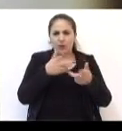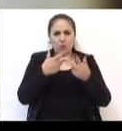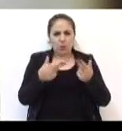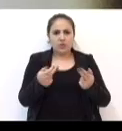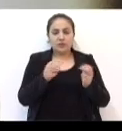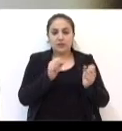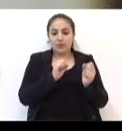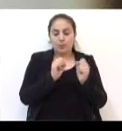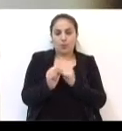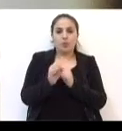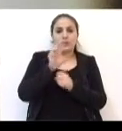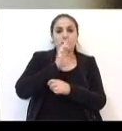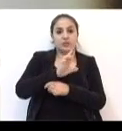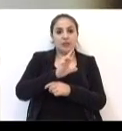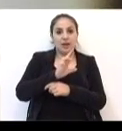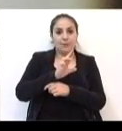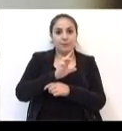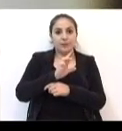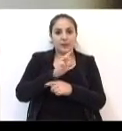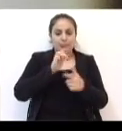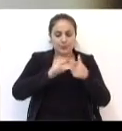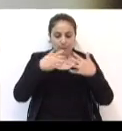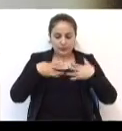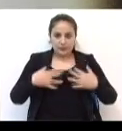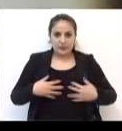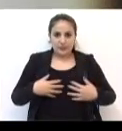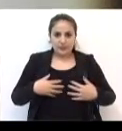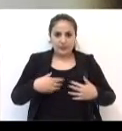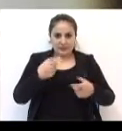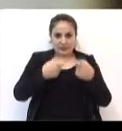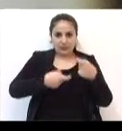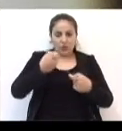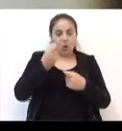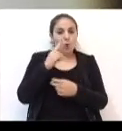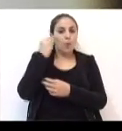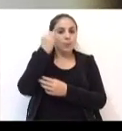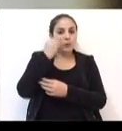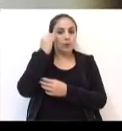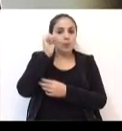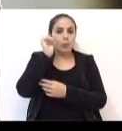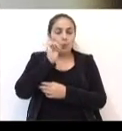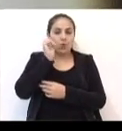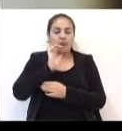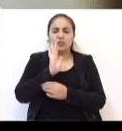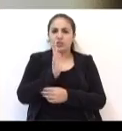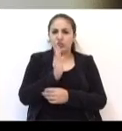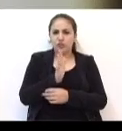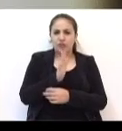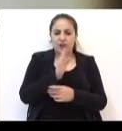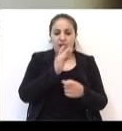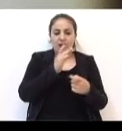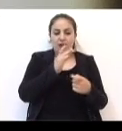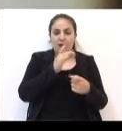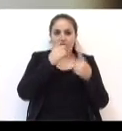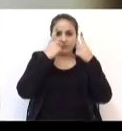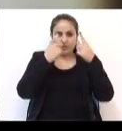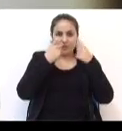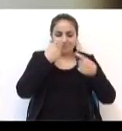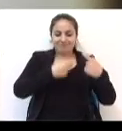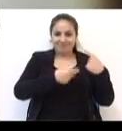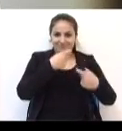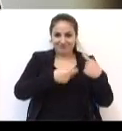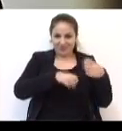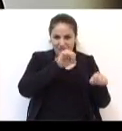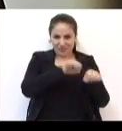possa resultar em dano físico, sexual ou psicológico para as mulheres. Já a violência sexual é